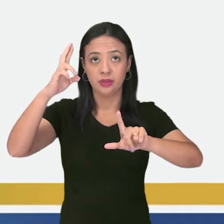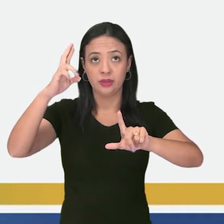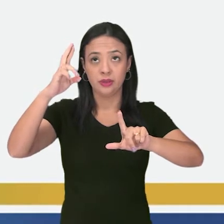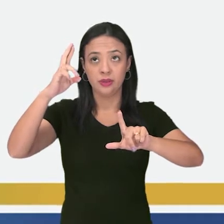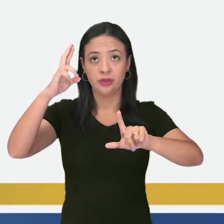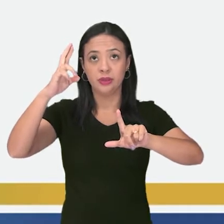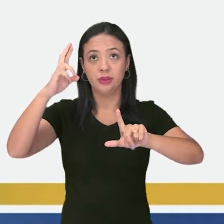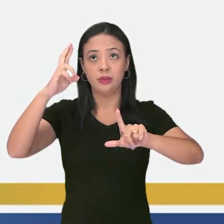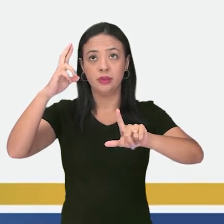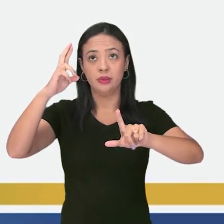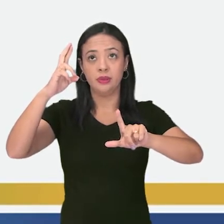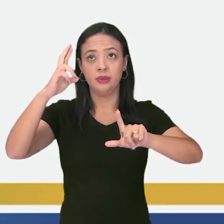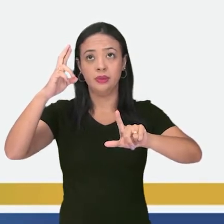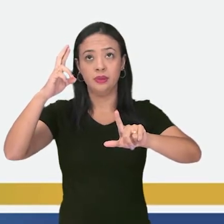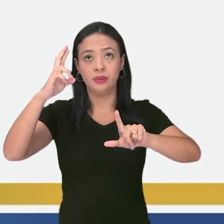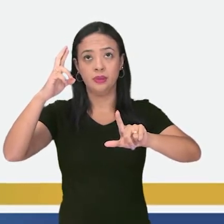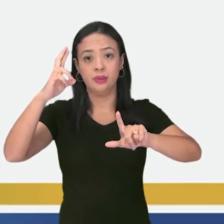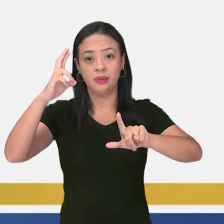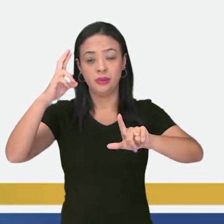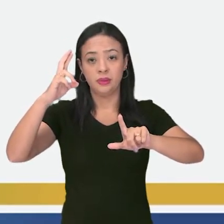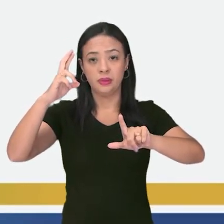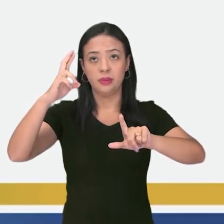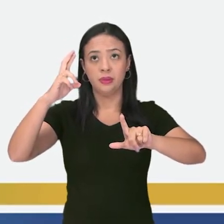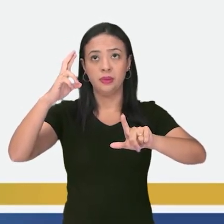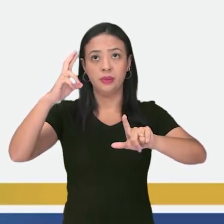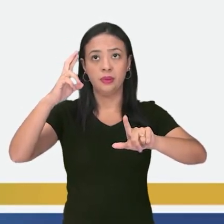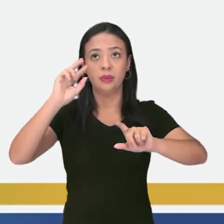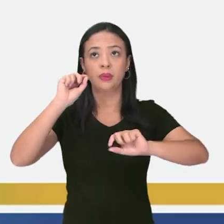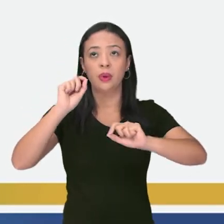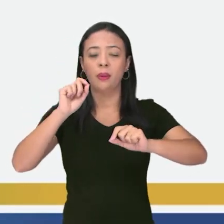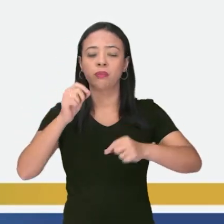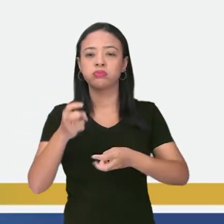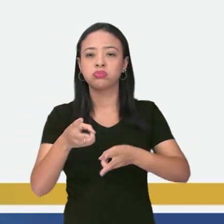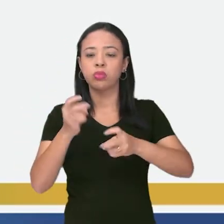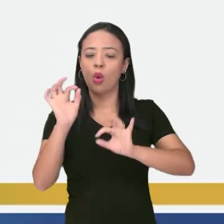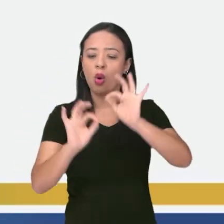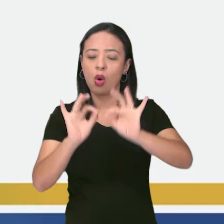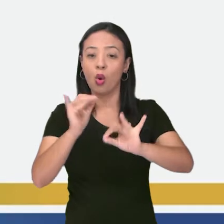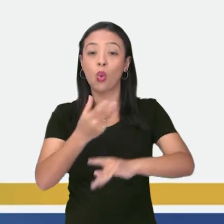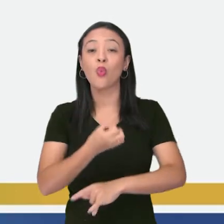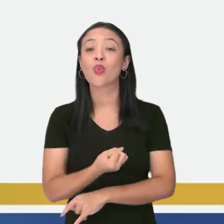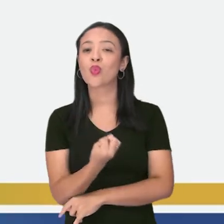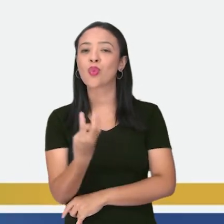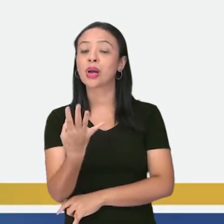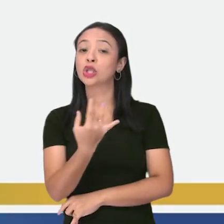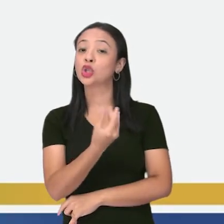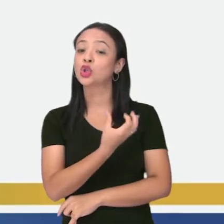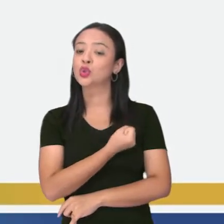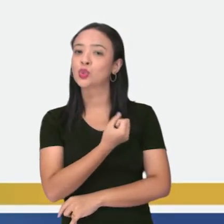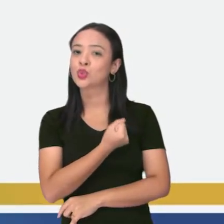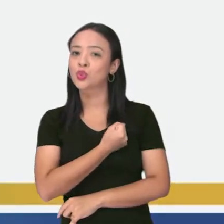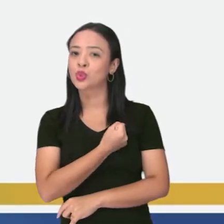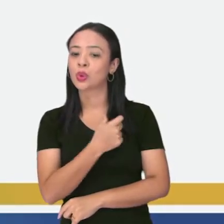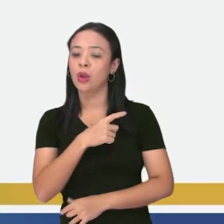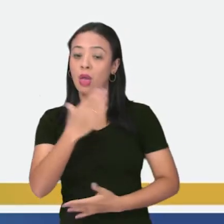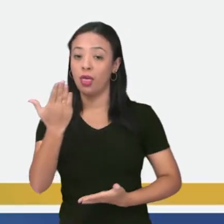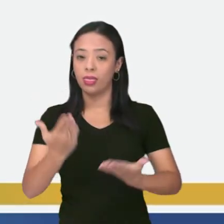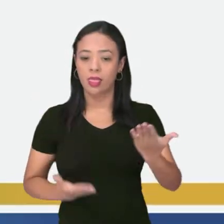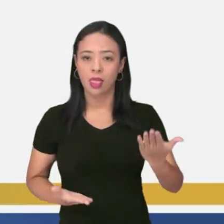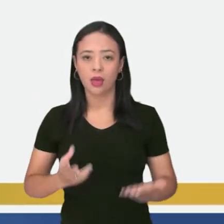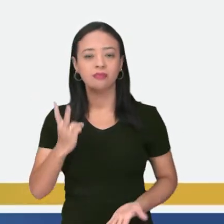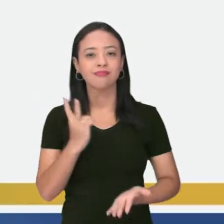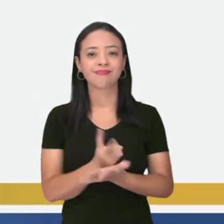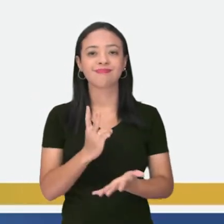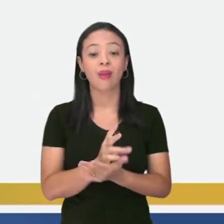observando os dois gráficos, o supervisor desses funcionários calculou o número de atendimentos por hora